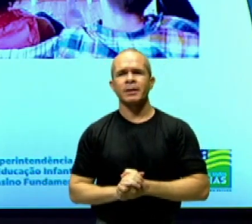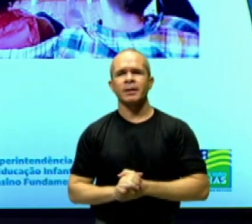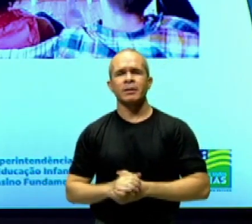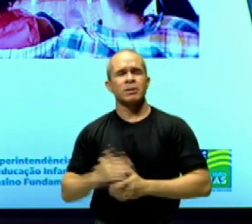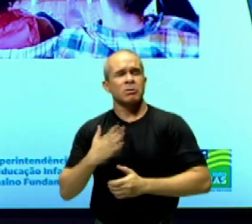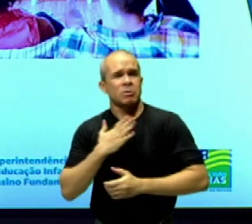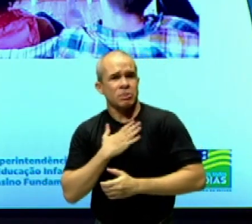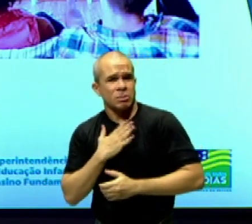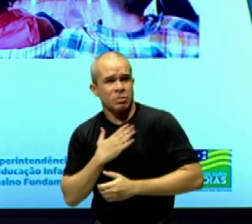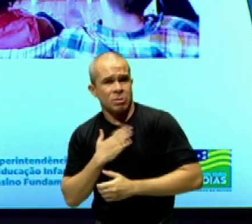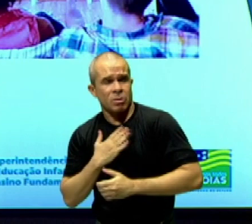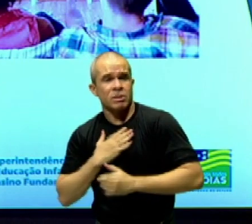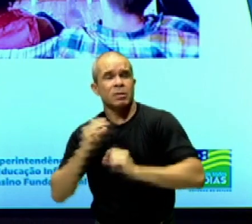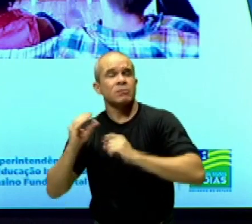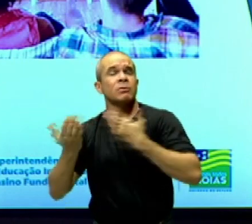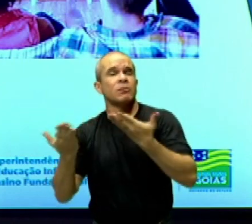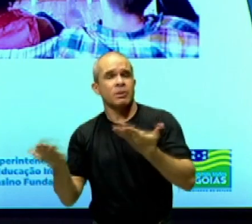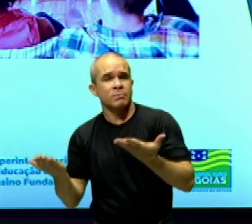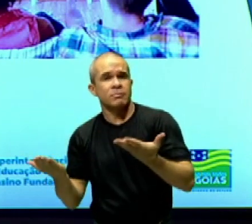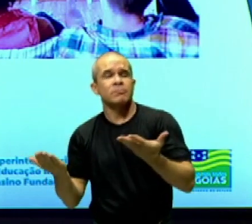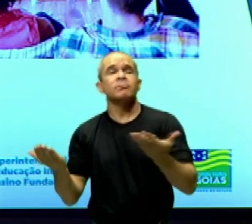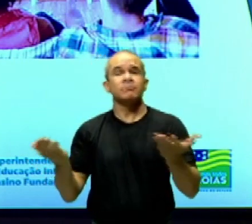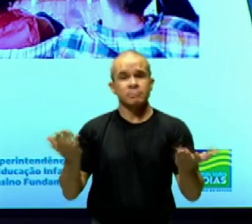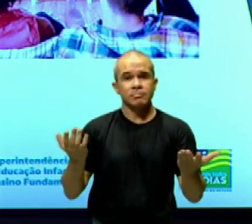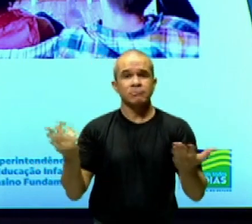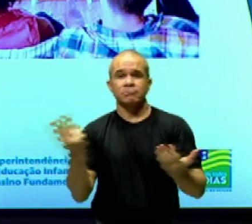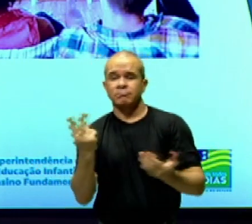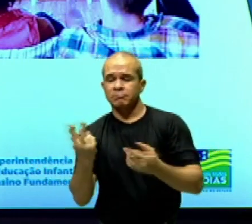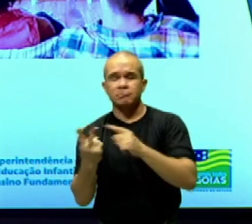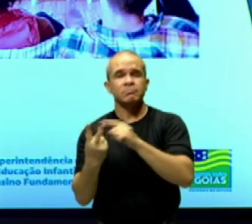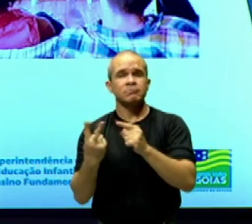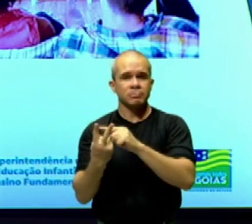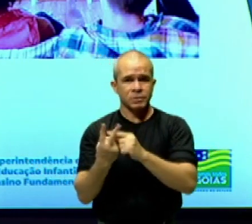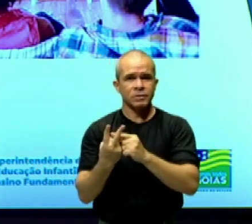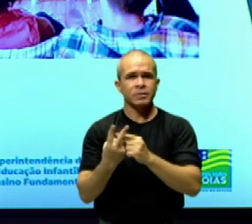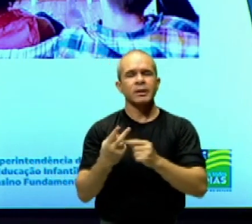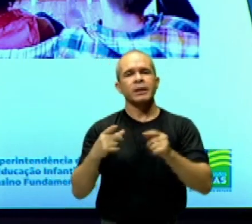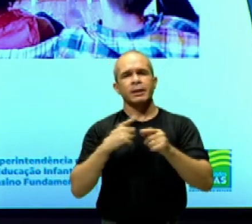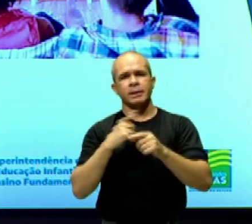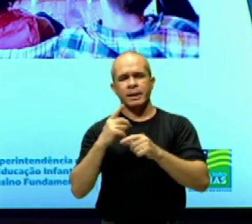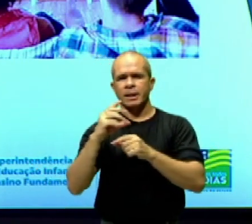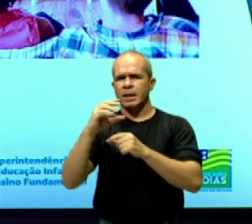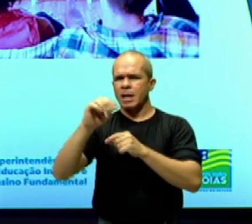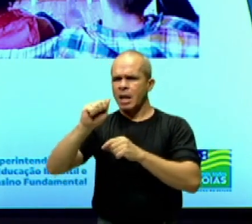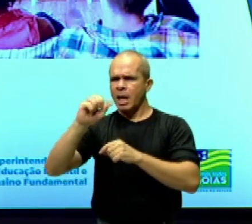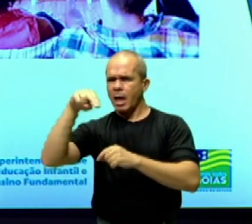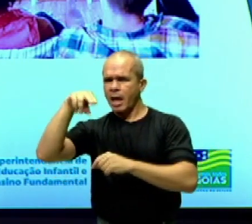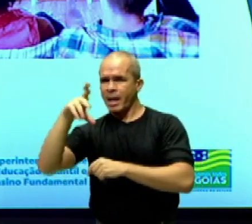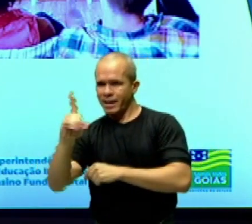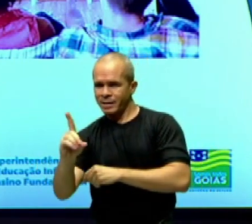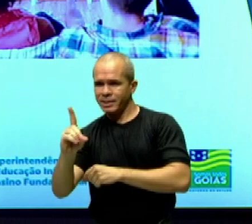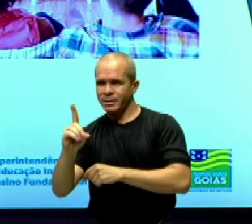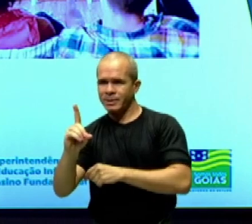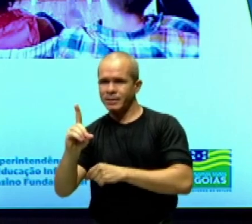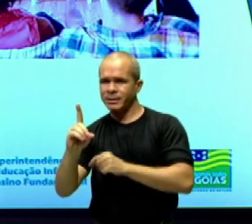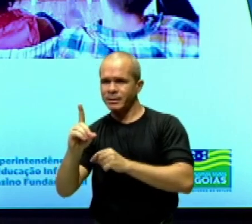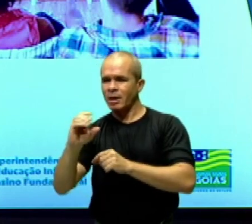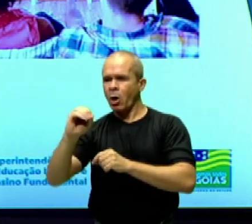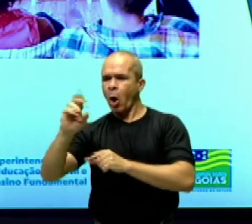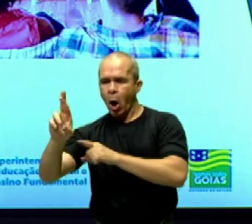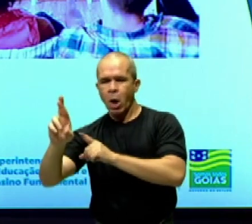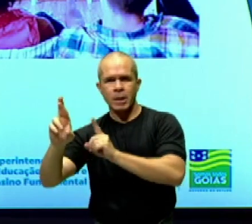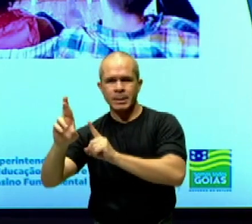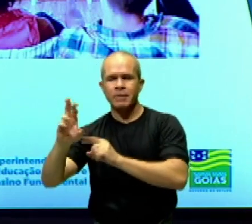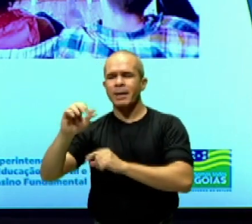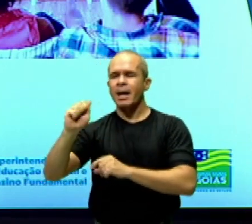soccer and volleyball. Olha aí que eu já usei, te troquei o or, que é um ou outro, para falar and. Quer dizer, eu